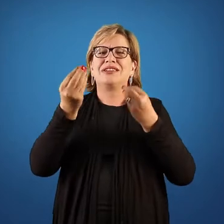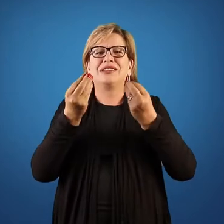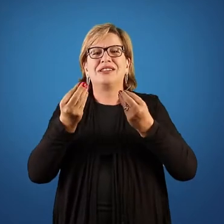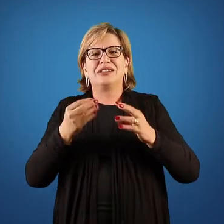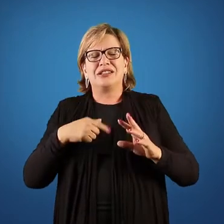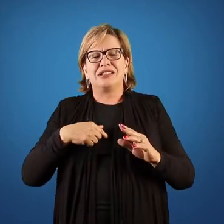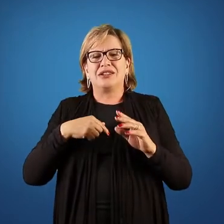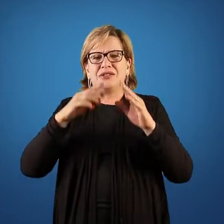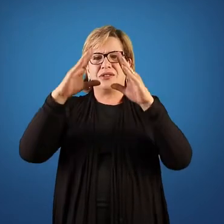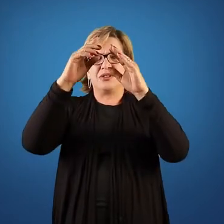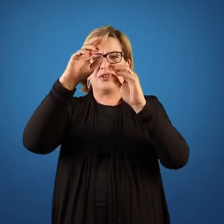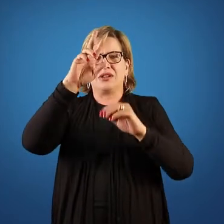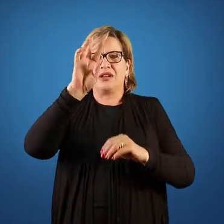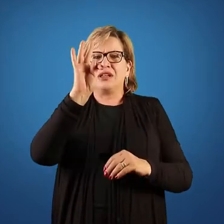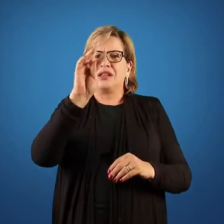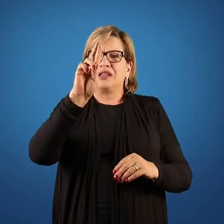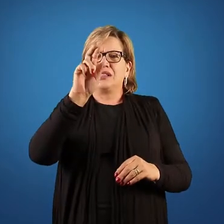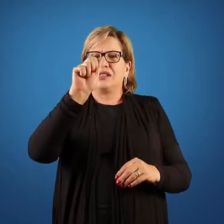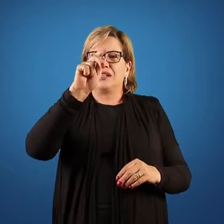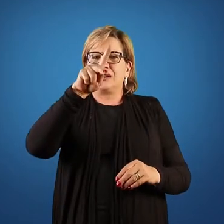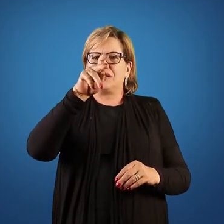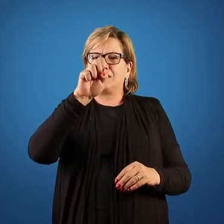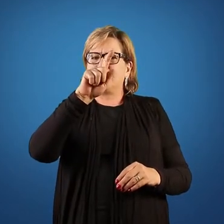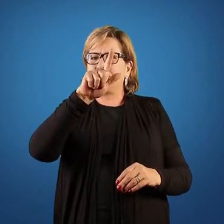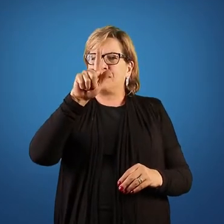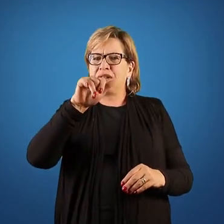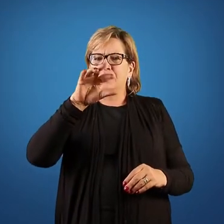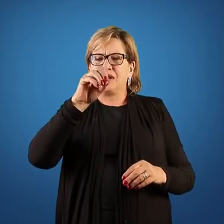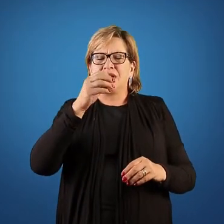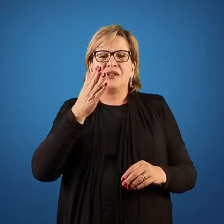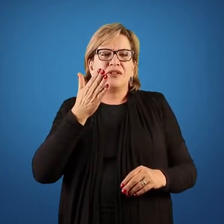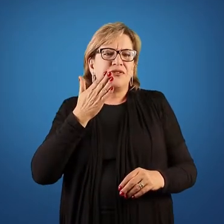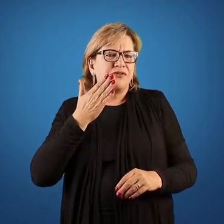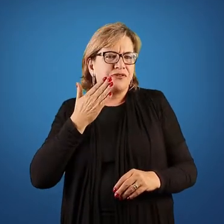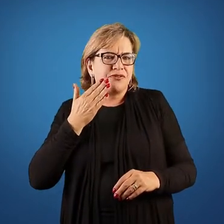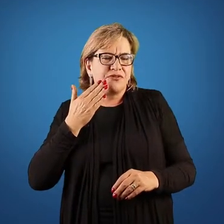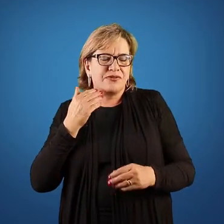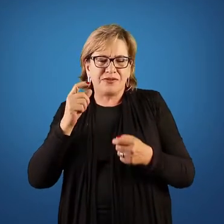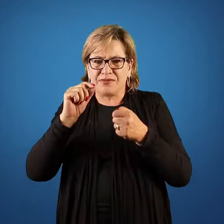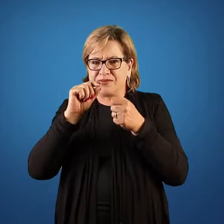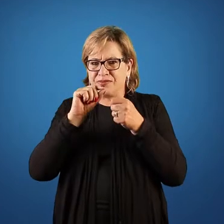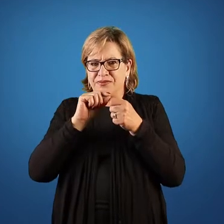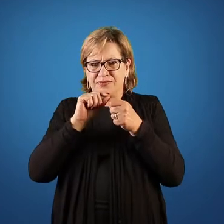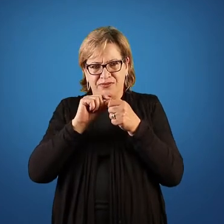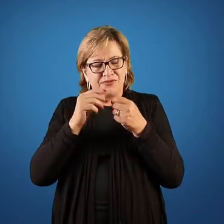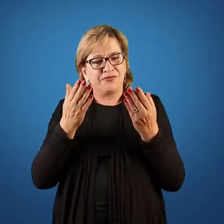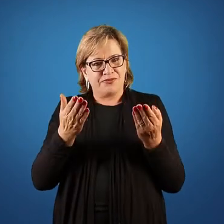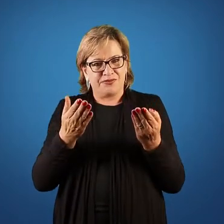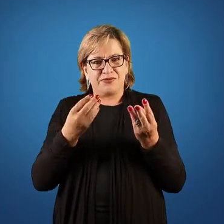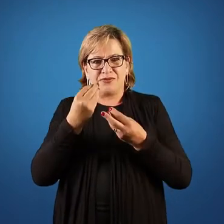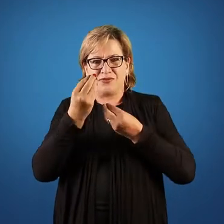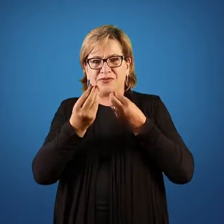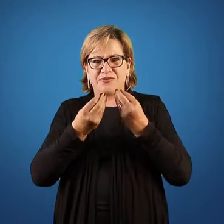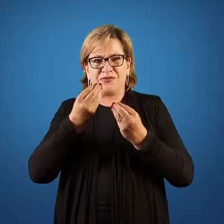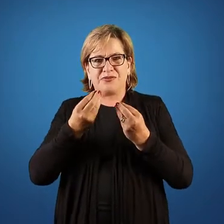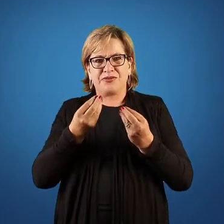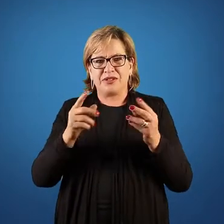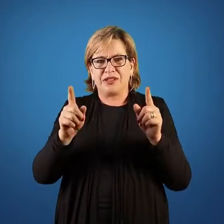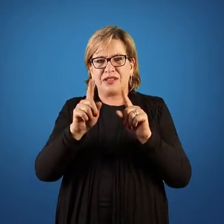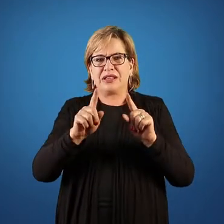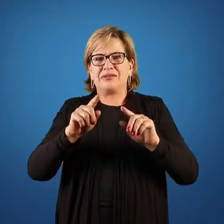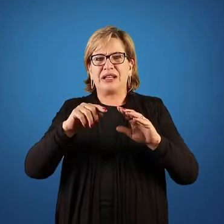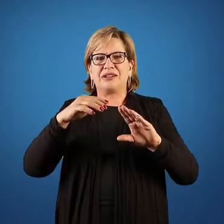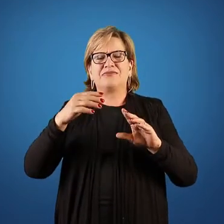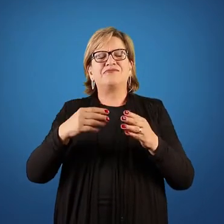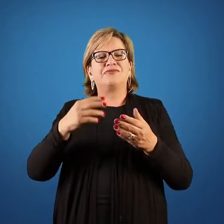é um instrumento relativamente fácil de ser feito, né, de ser fabricado. Então, no e-book